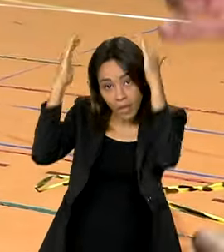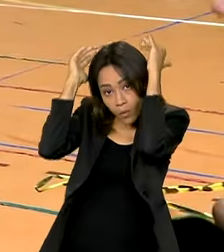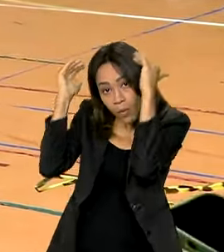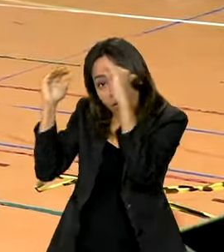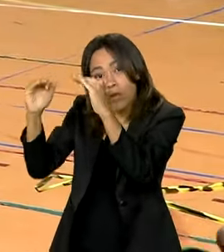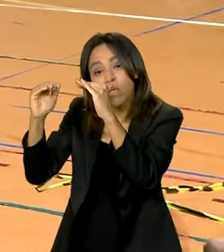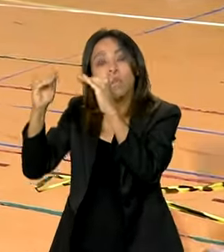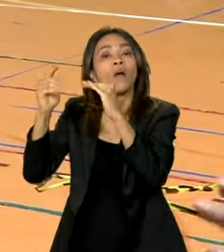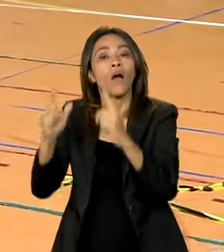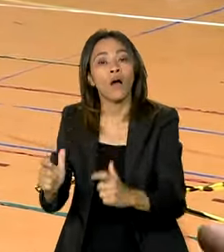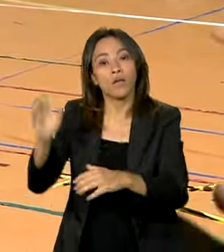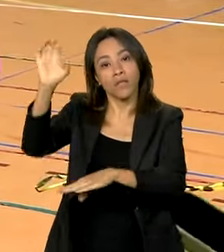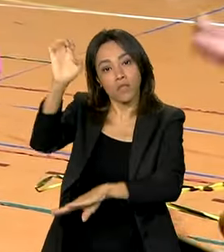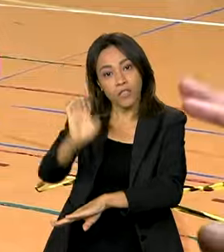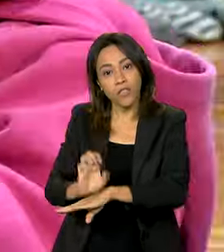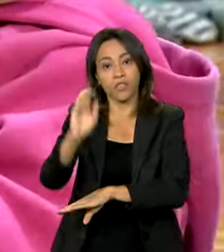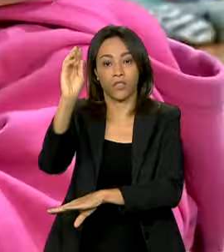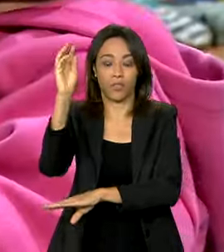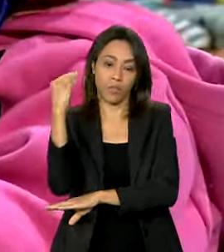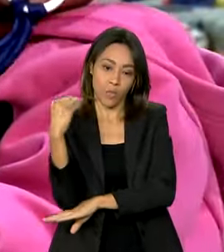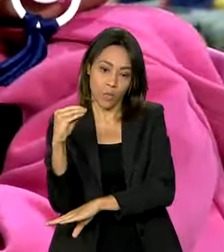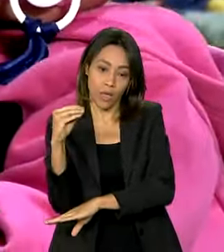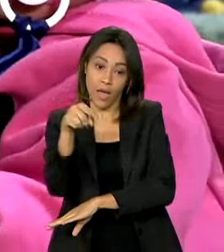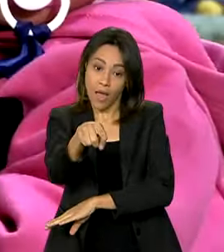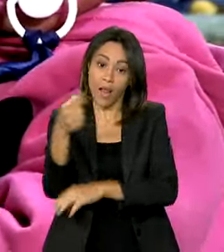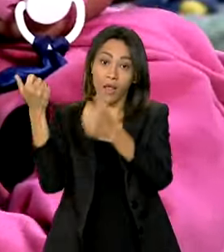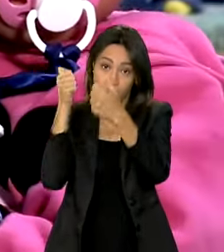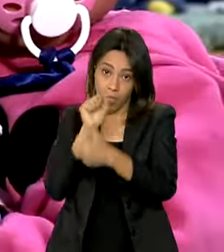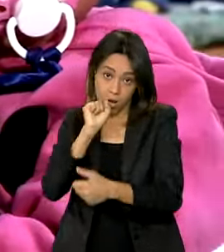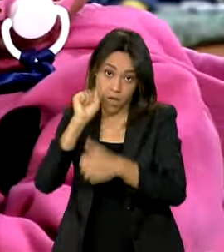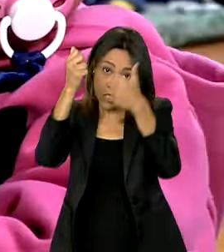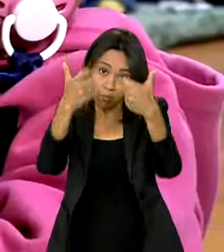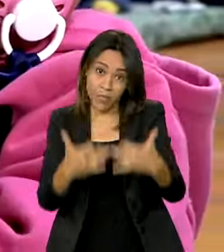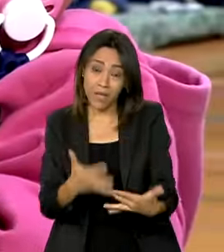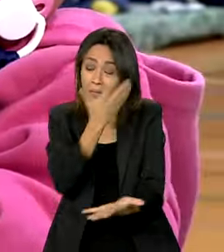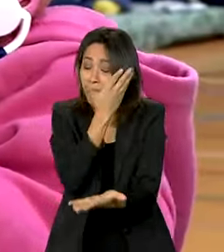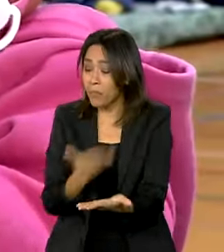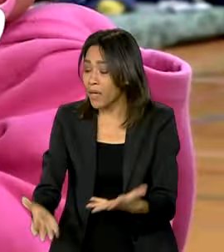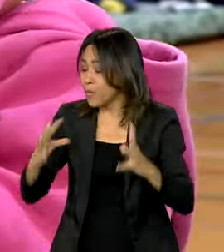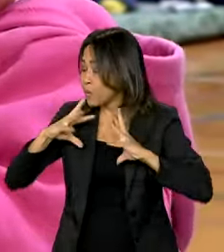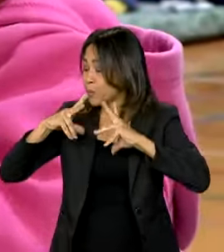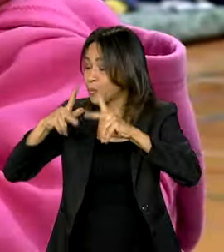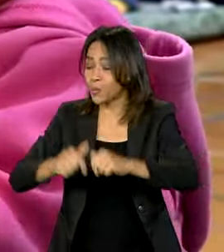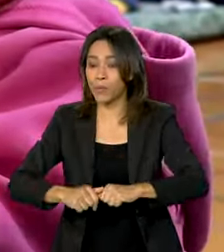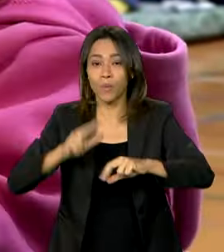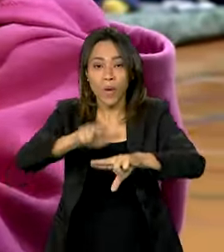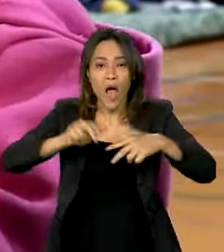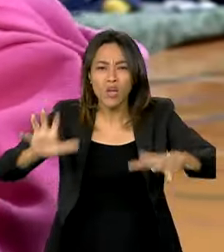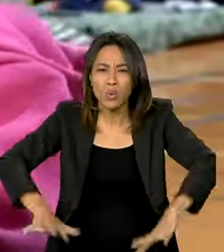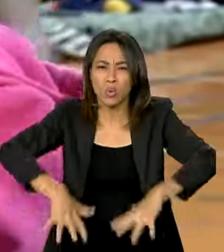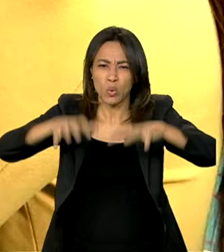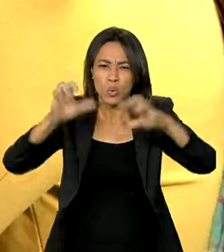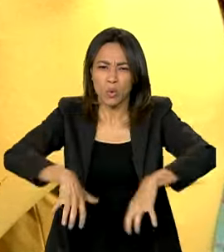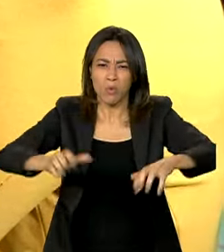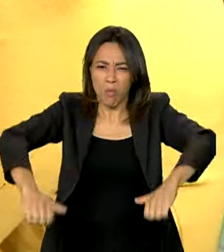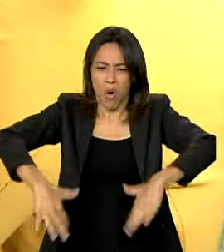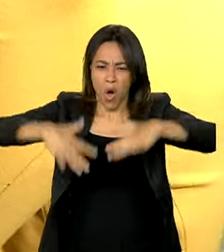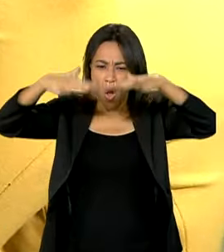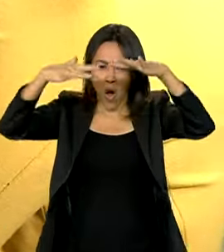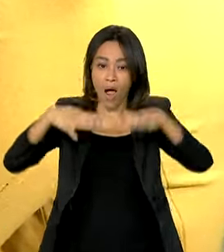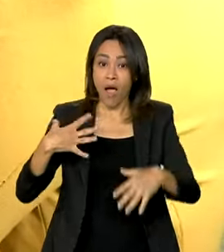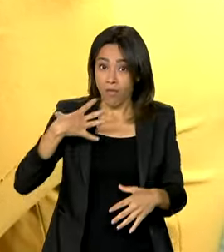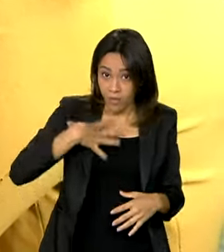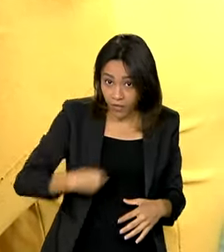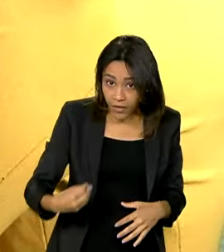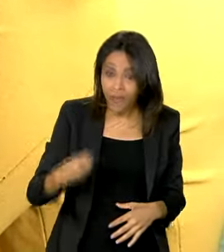Alegre. A mãe, Luciana, conta que perdeu tudo com as inundações. E a filha pequena recebeu